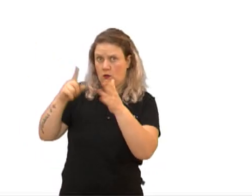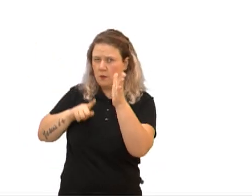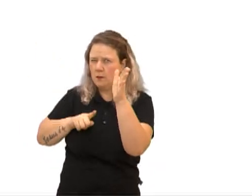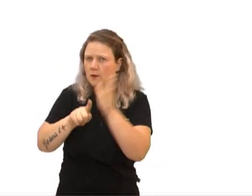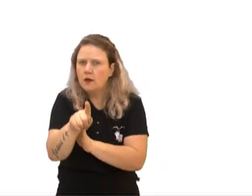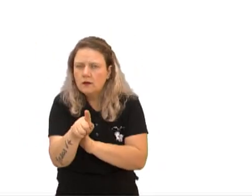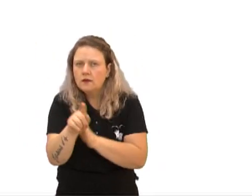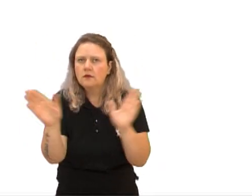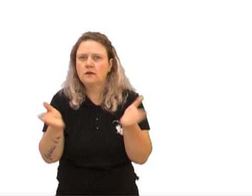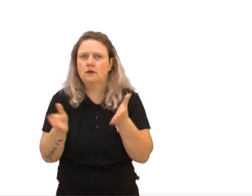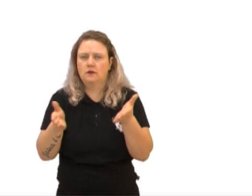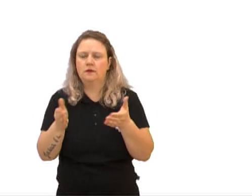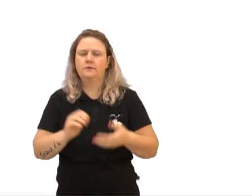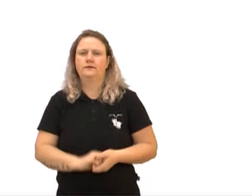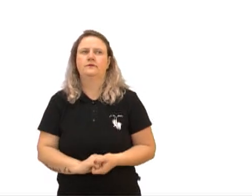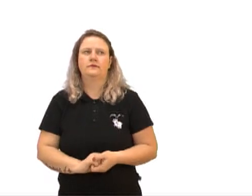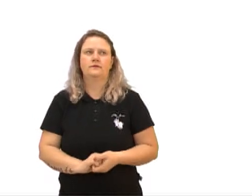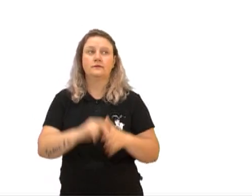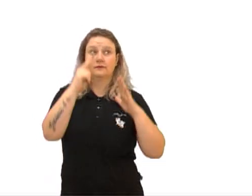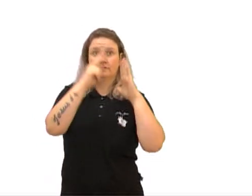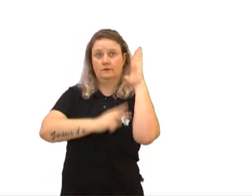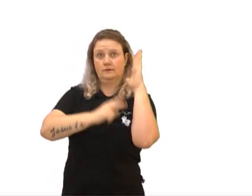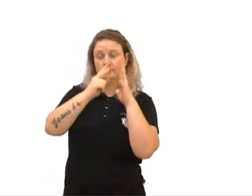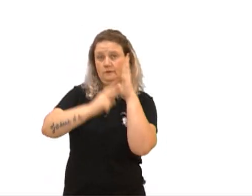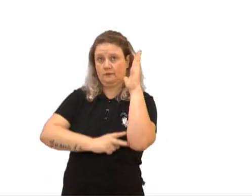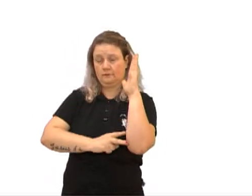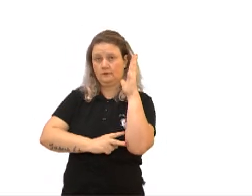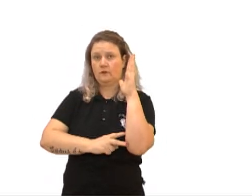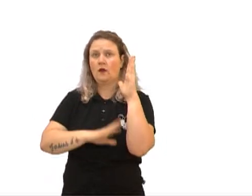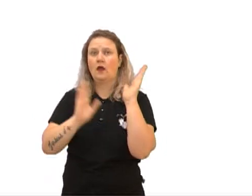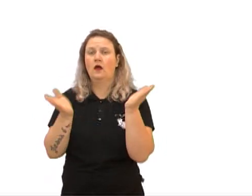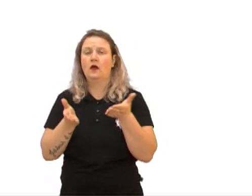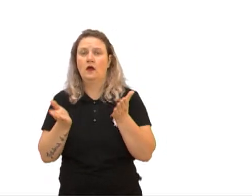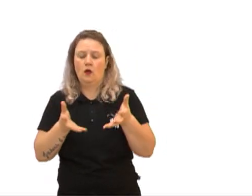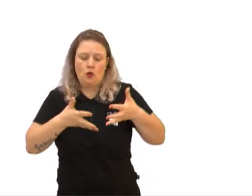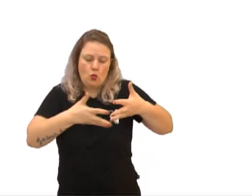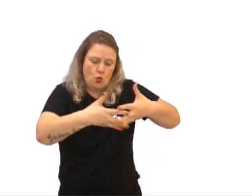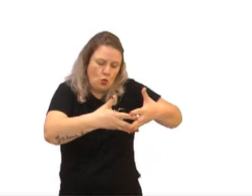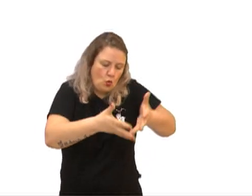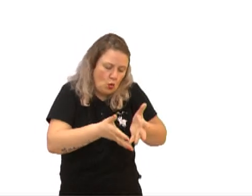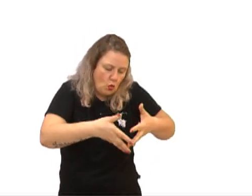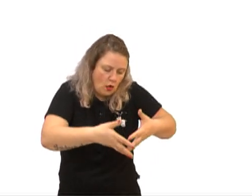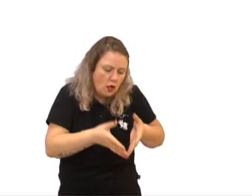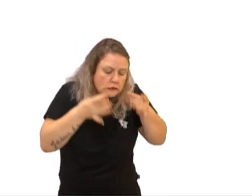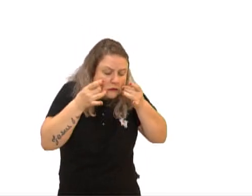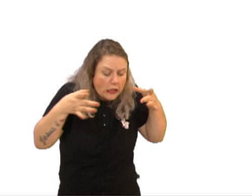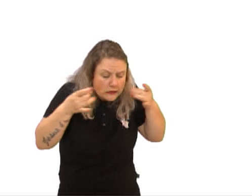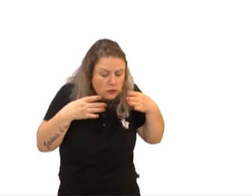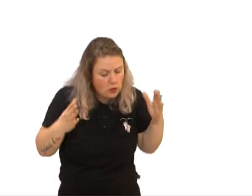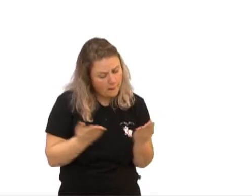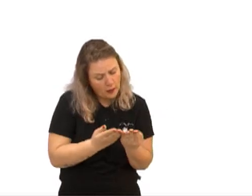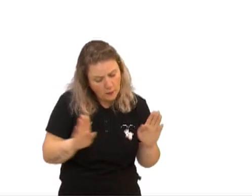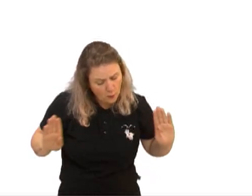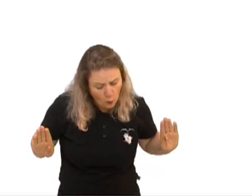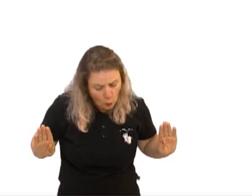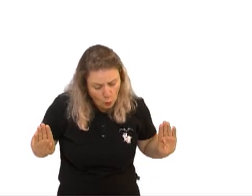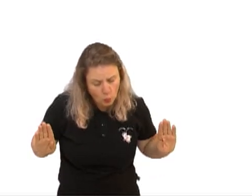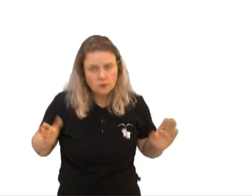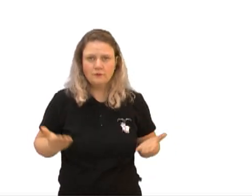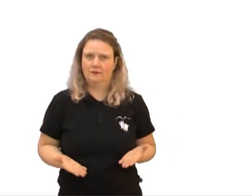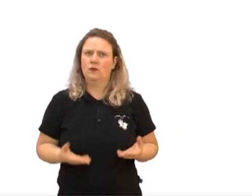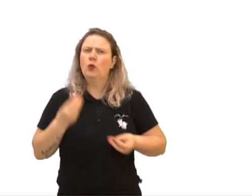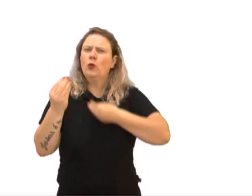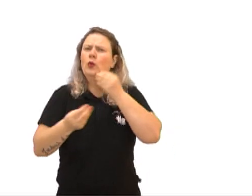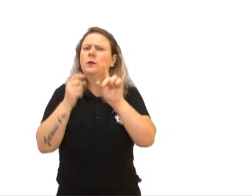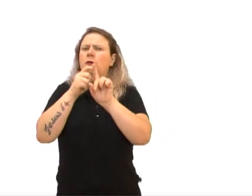quiz. Professora Cleide, lê para eles o enunciado aí. Vamos lá, então, gente. Colocar uma cesta com gatinhos na minha porta. Qual é o tipo